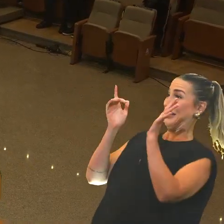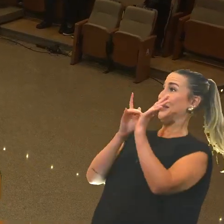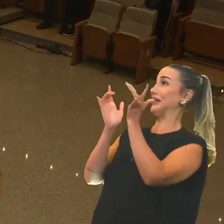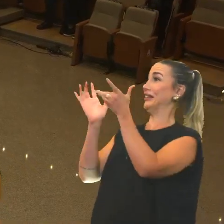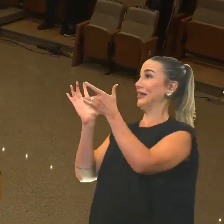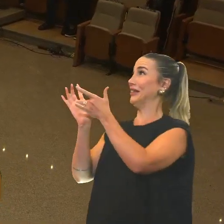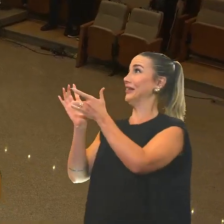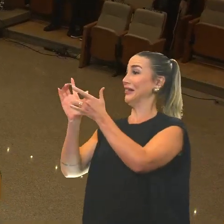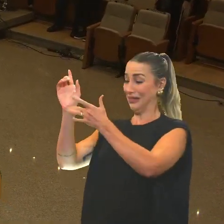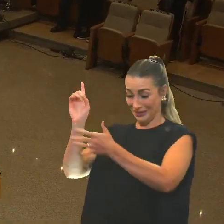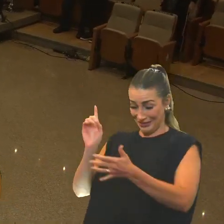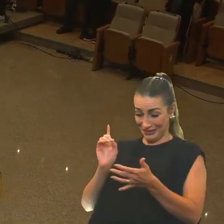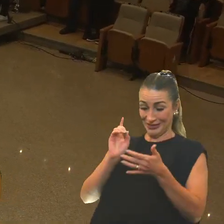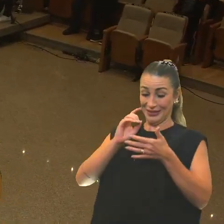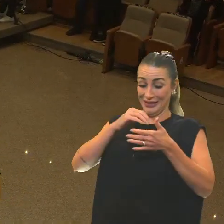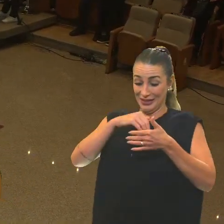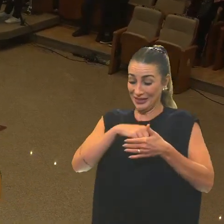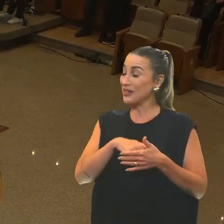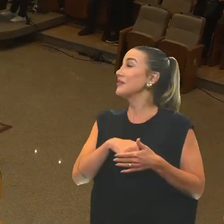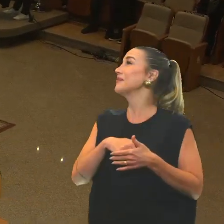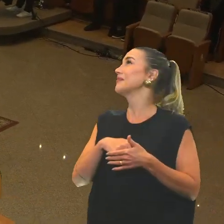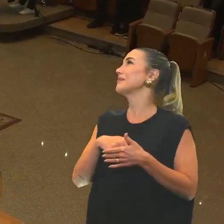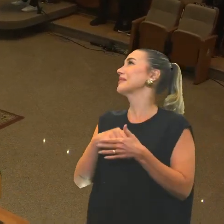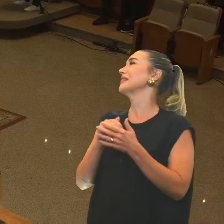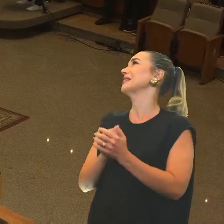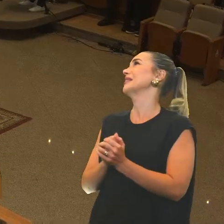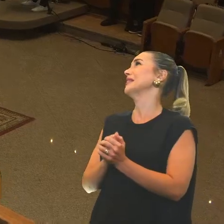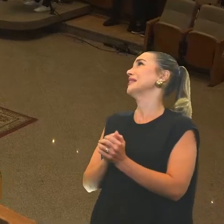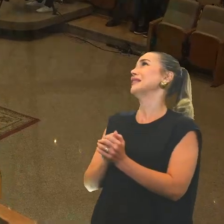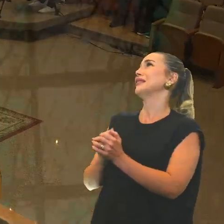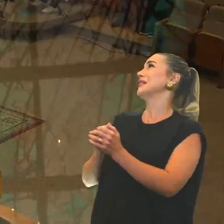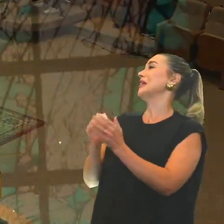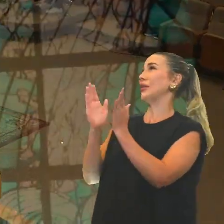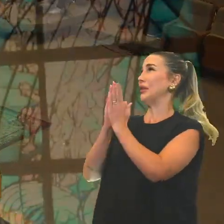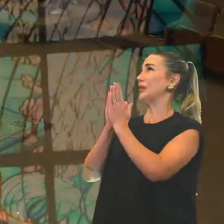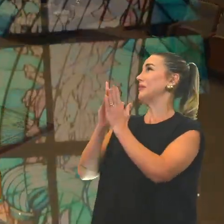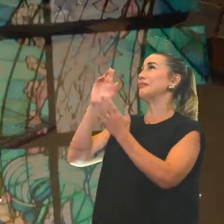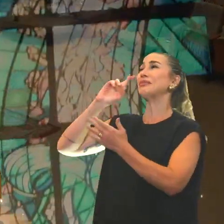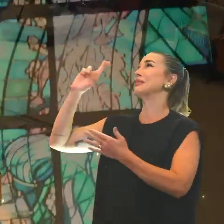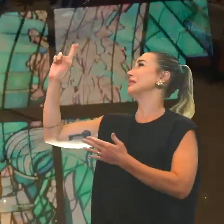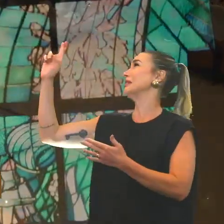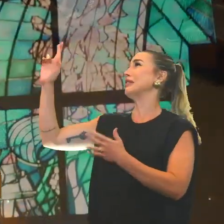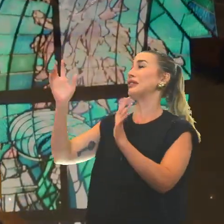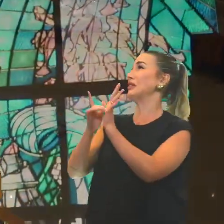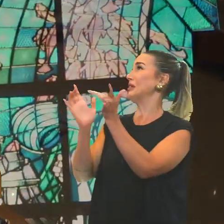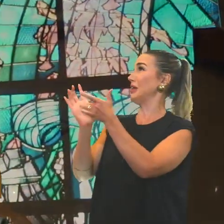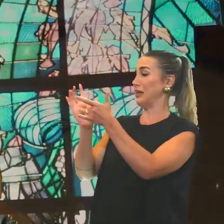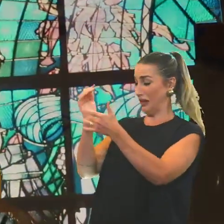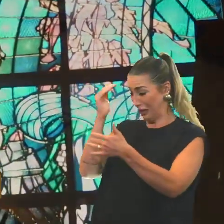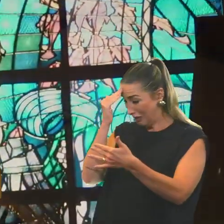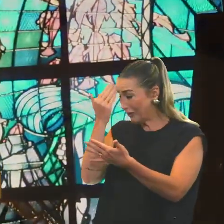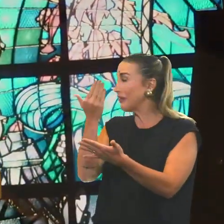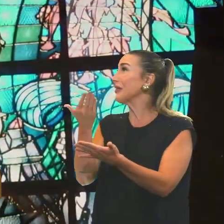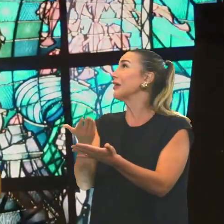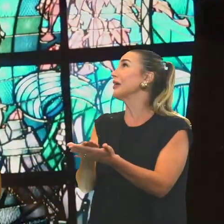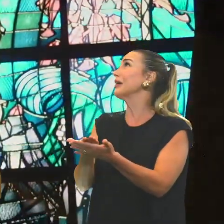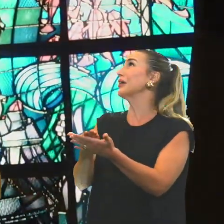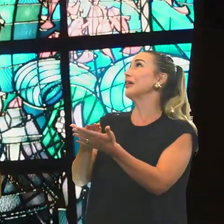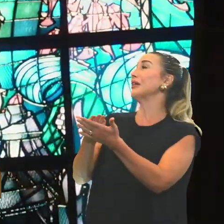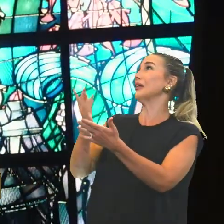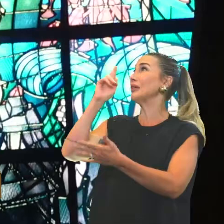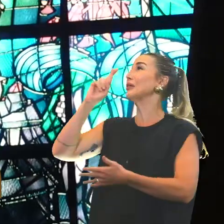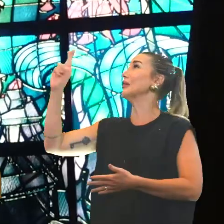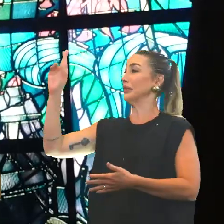bom? Vamos lá, fala comigo. Senhor Jesus, eu creio que o Senhor me amou e deu a